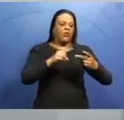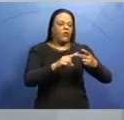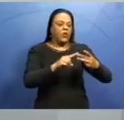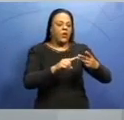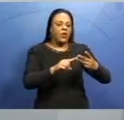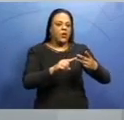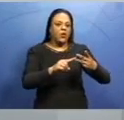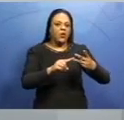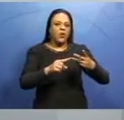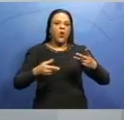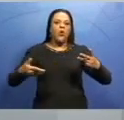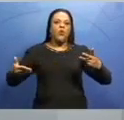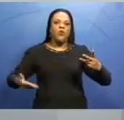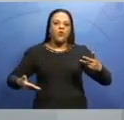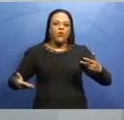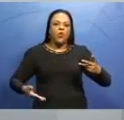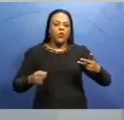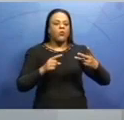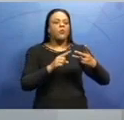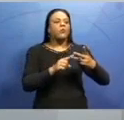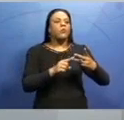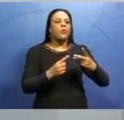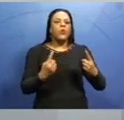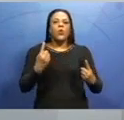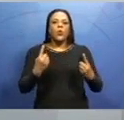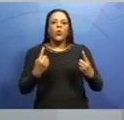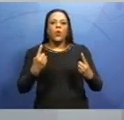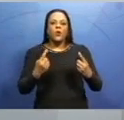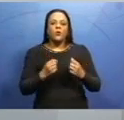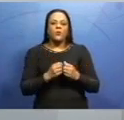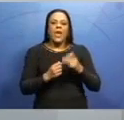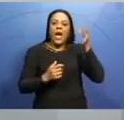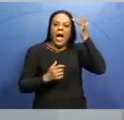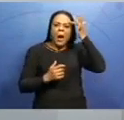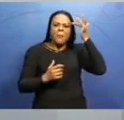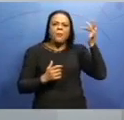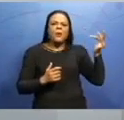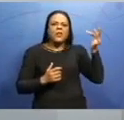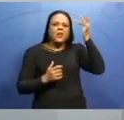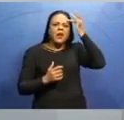ali, ó, amanhã, ele está indicando o quê? Amanhã